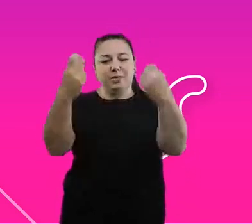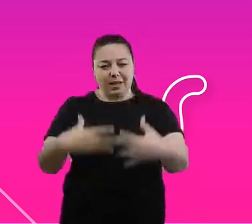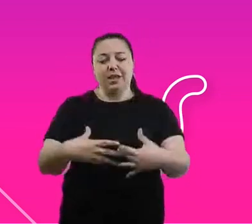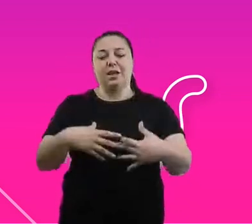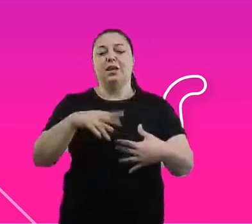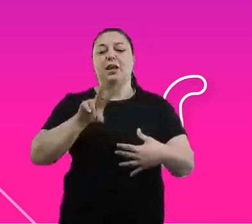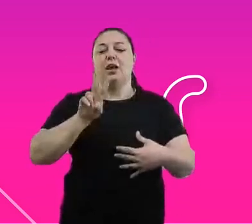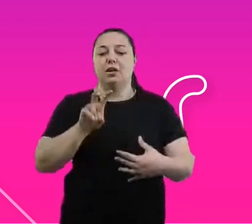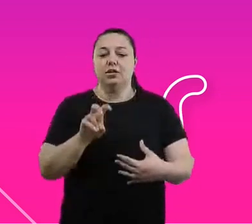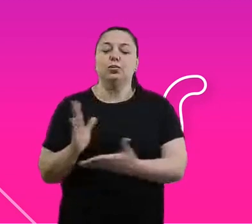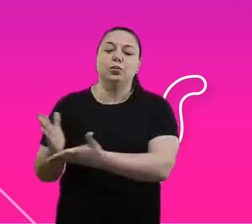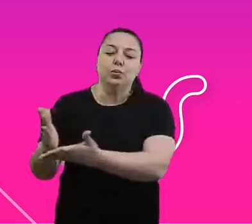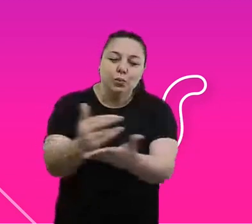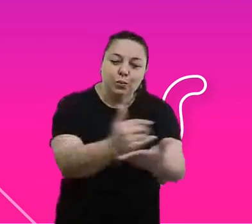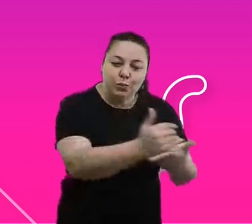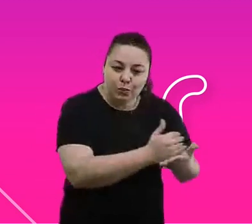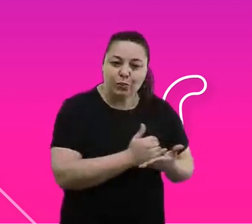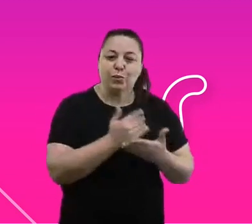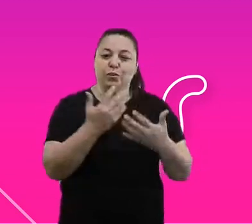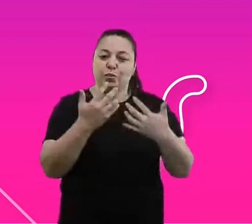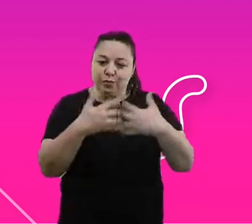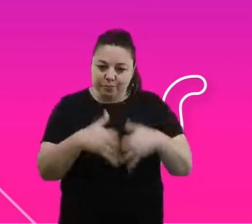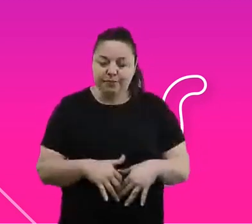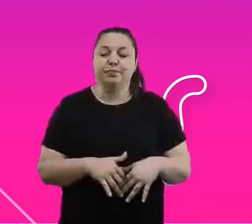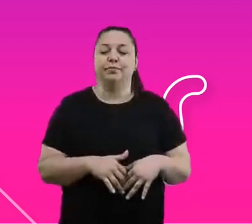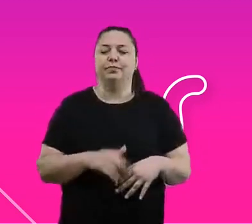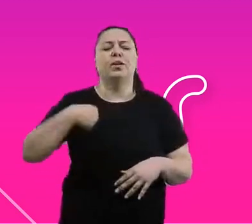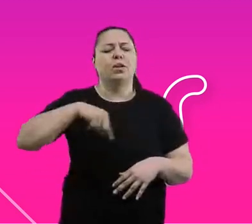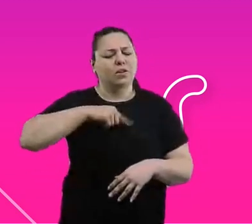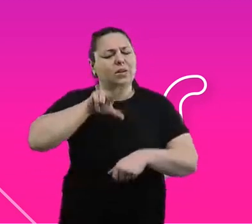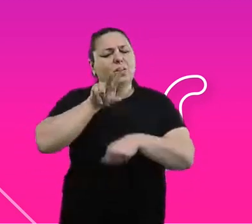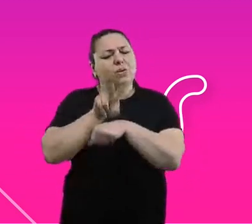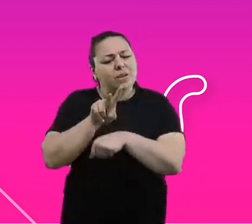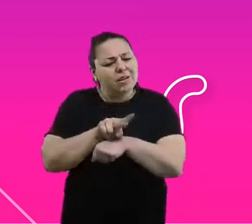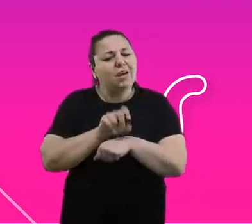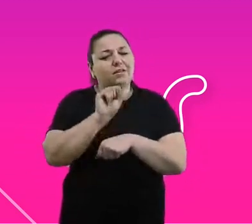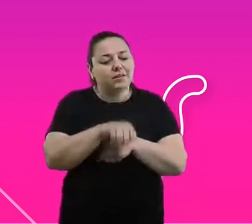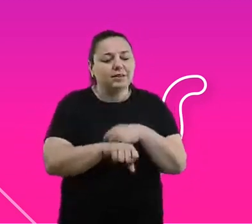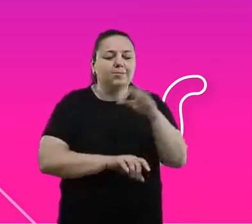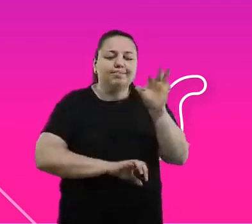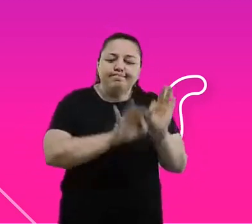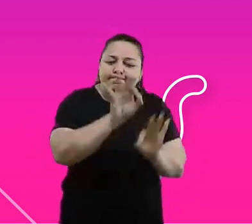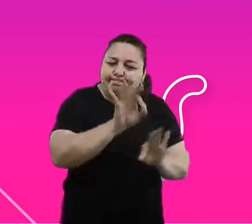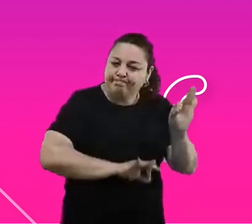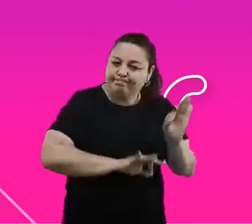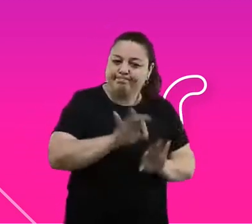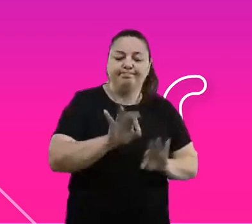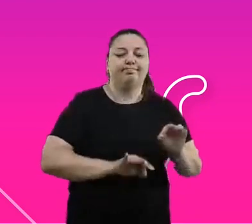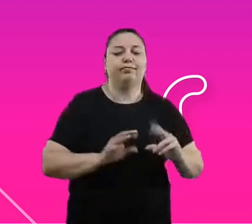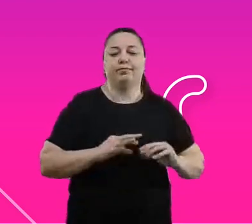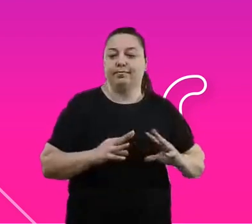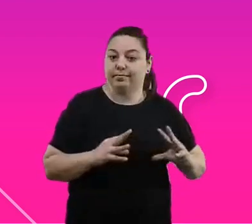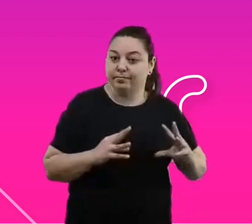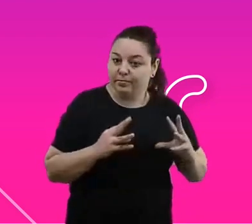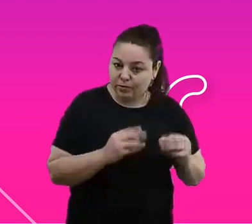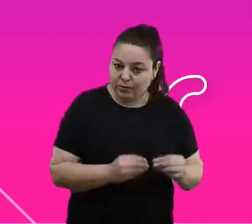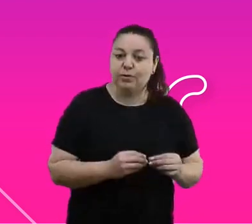bem, feita a ferramenta, a gente espera que os gestores públicos consumam essa ferramenta, que eles sejam os principais usuários dela,